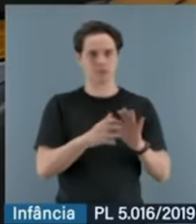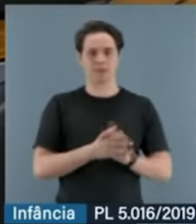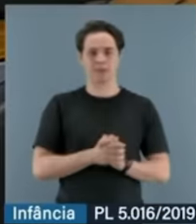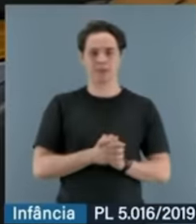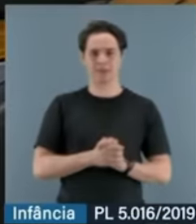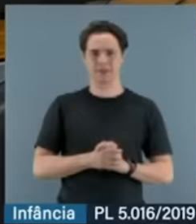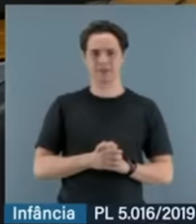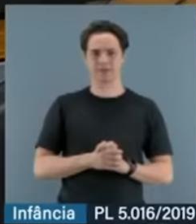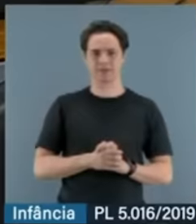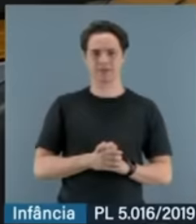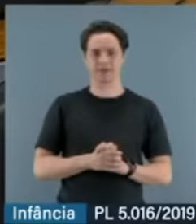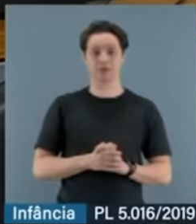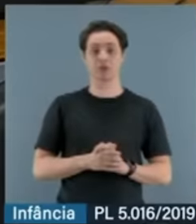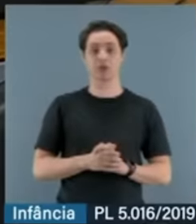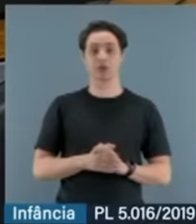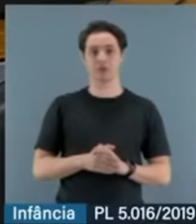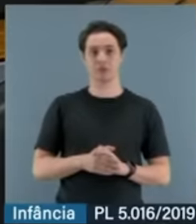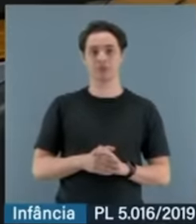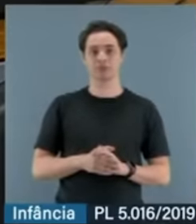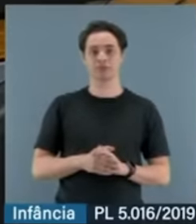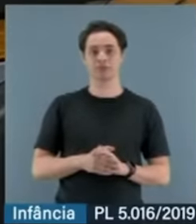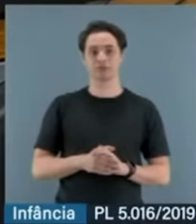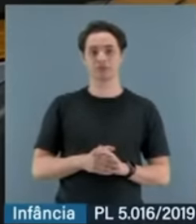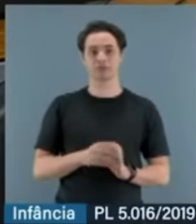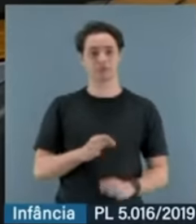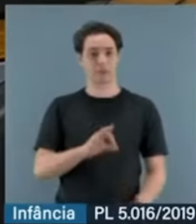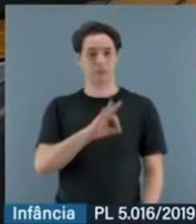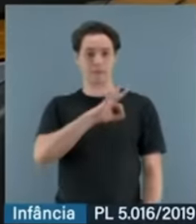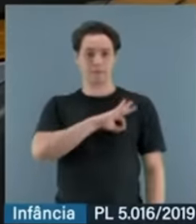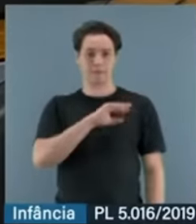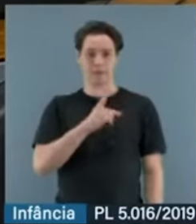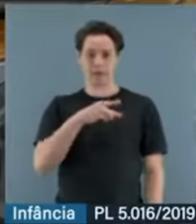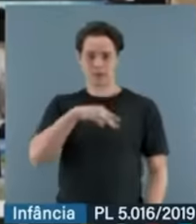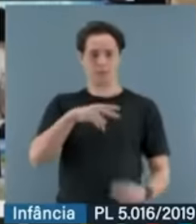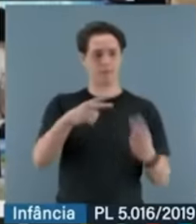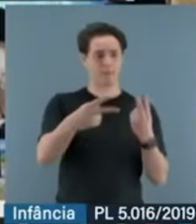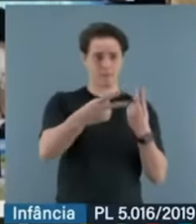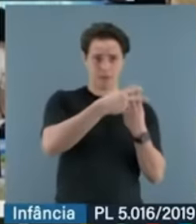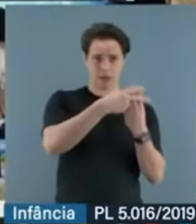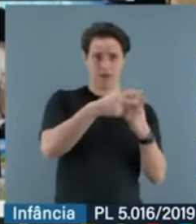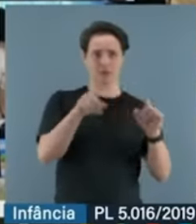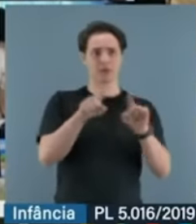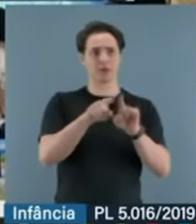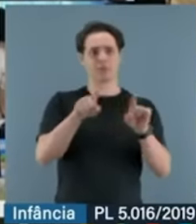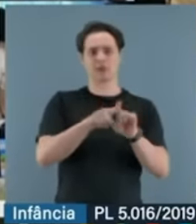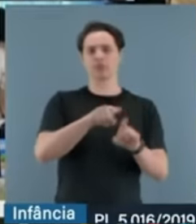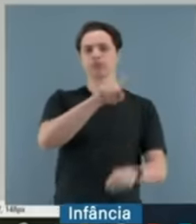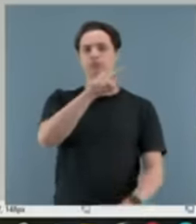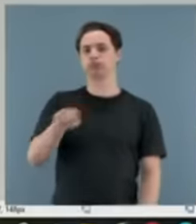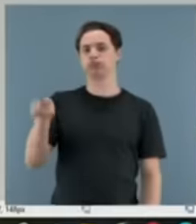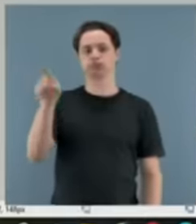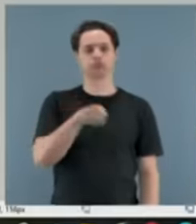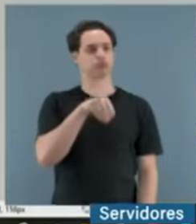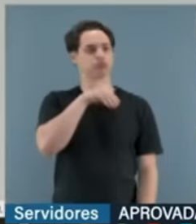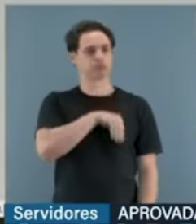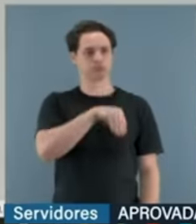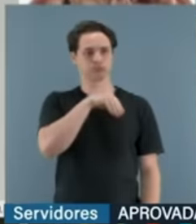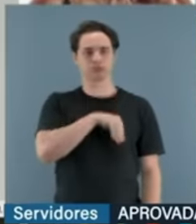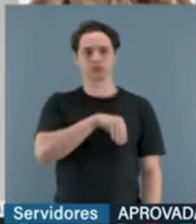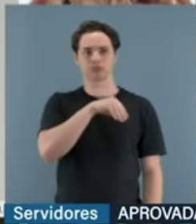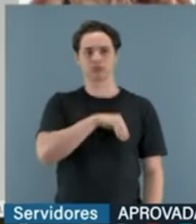Os PMs que foram presos dias atrás também terão cortados os seus soldos. Ali,